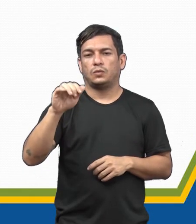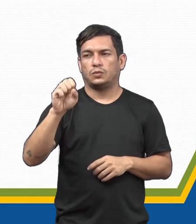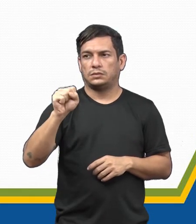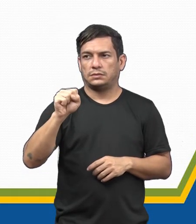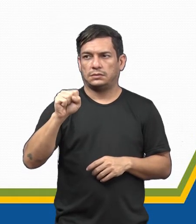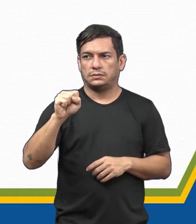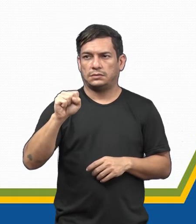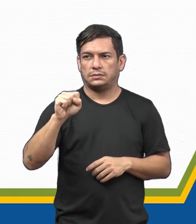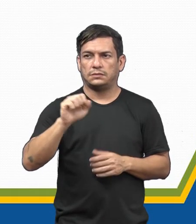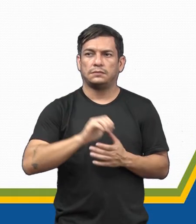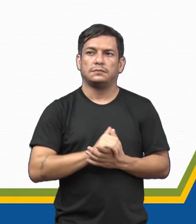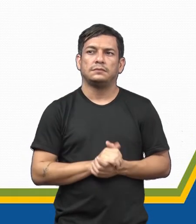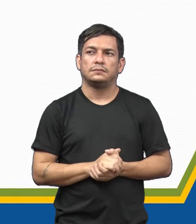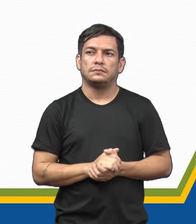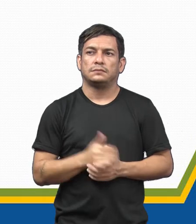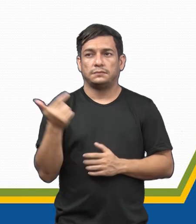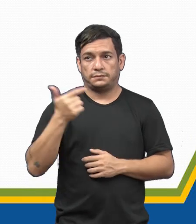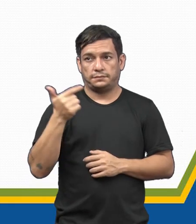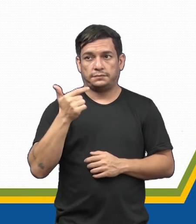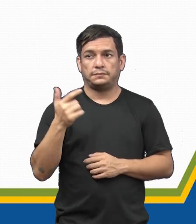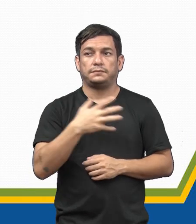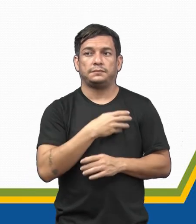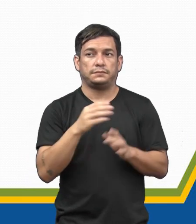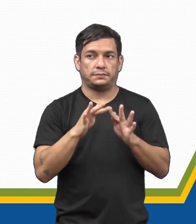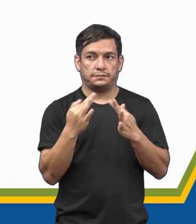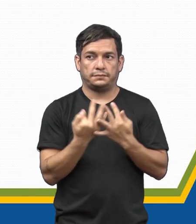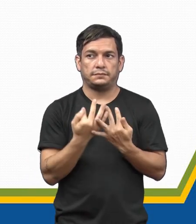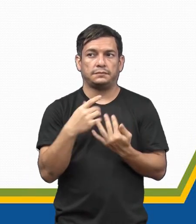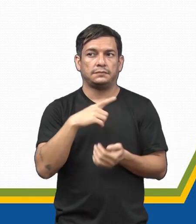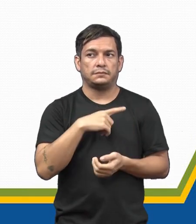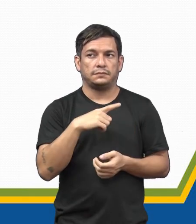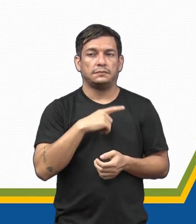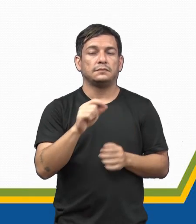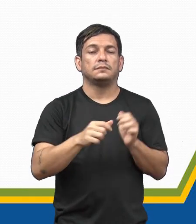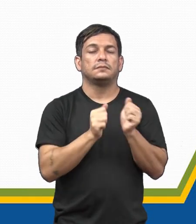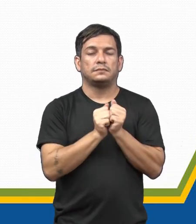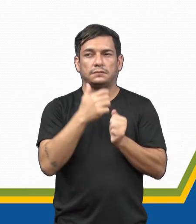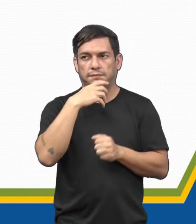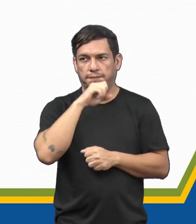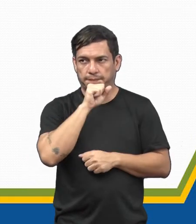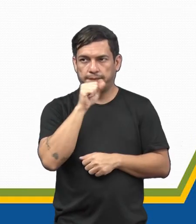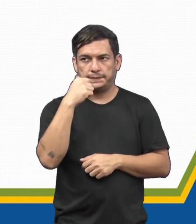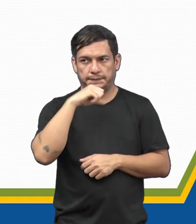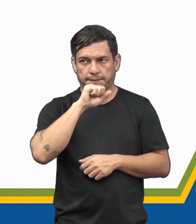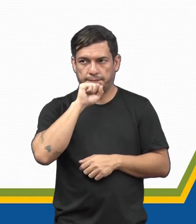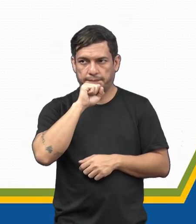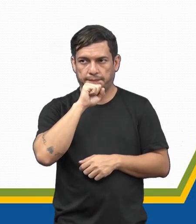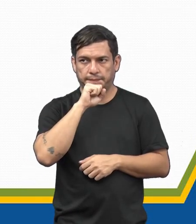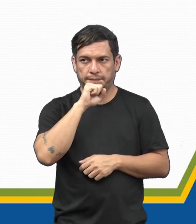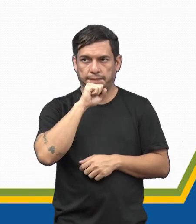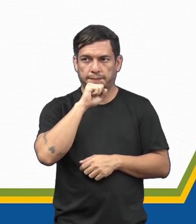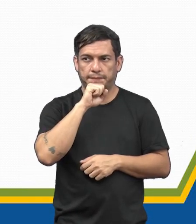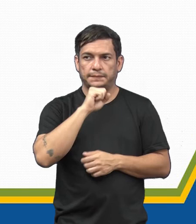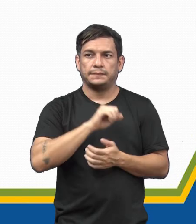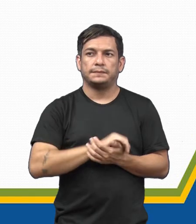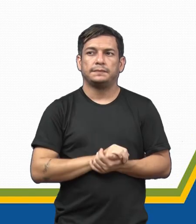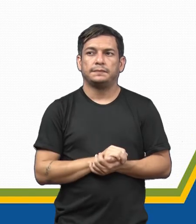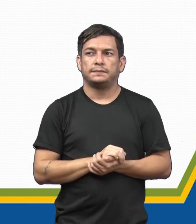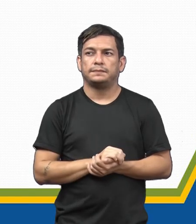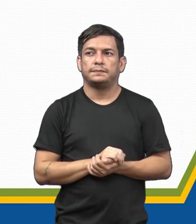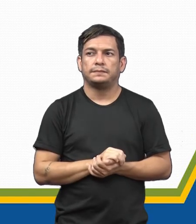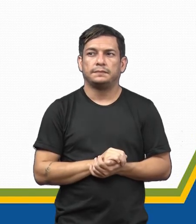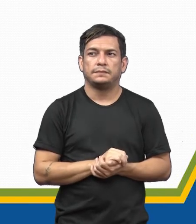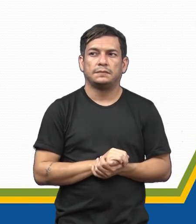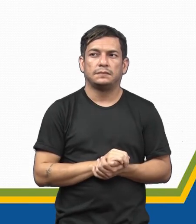sacras. Inciso 2º, os filhos de famílias que estiverem na companhia de seus pais, salvo